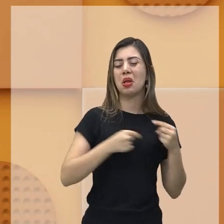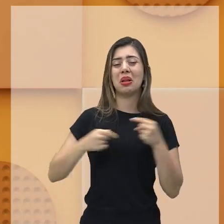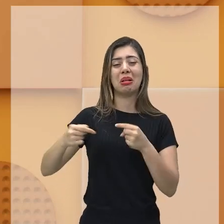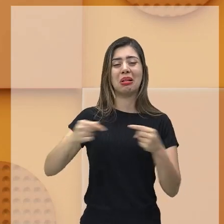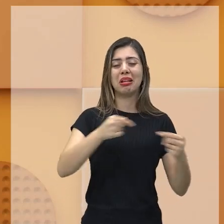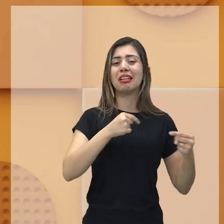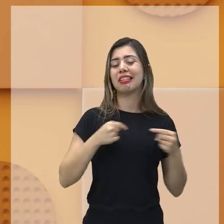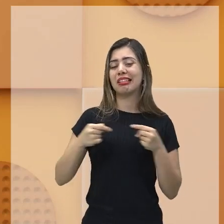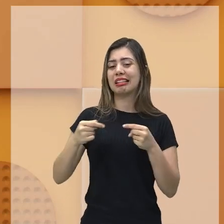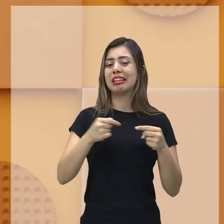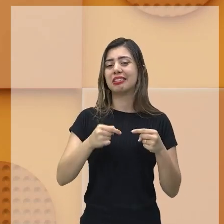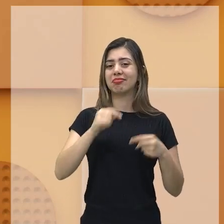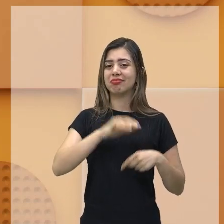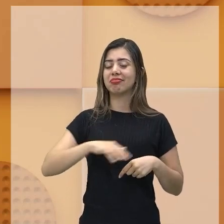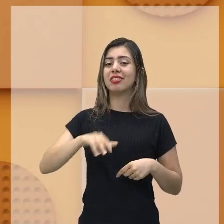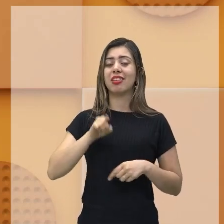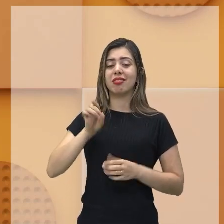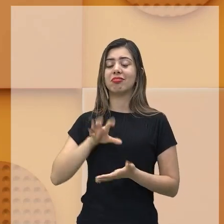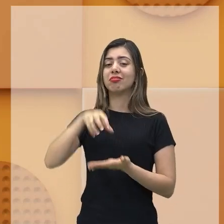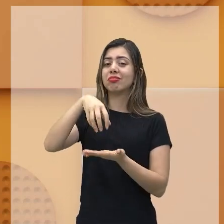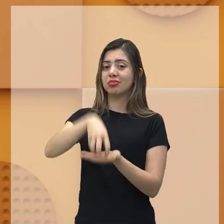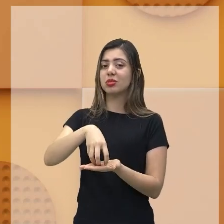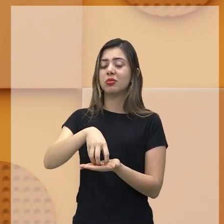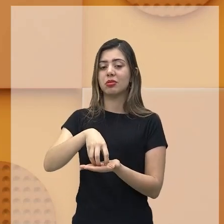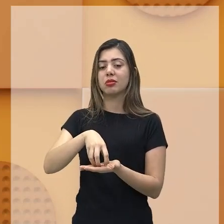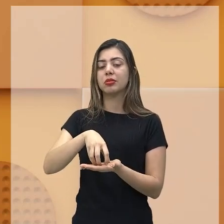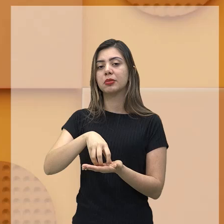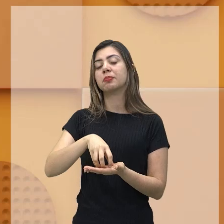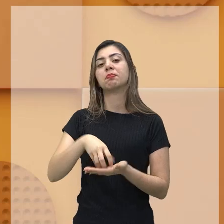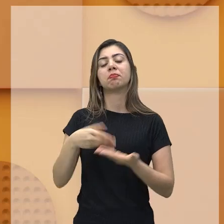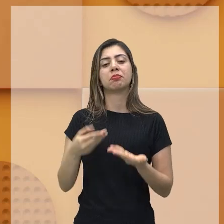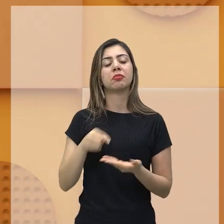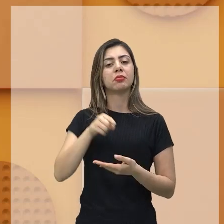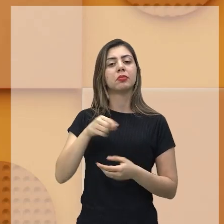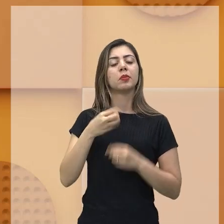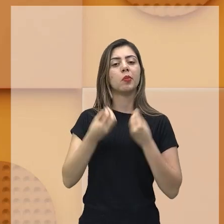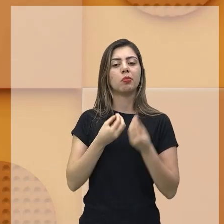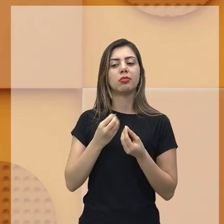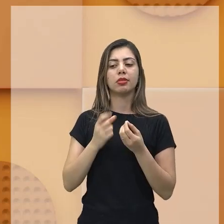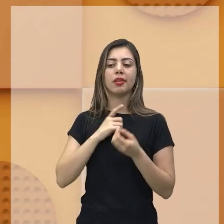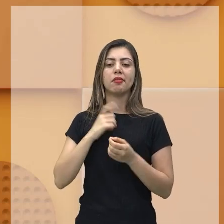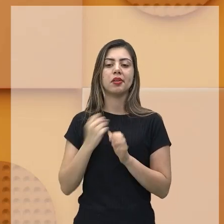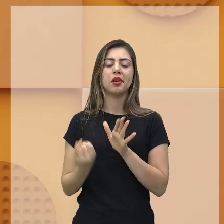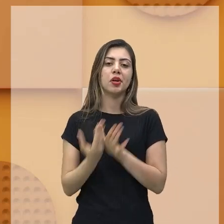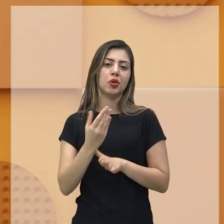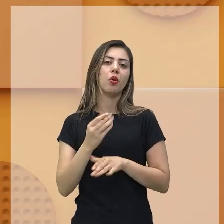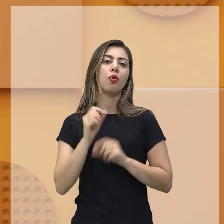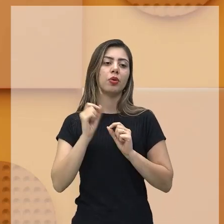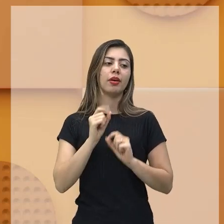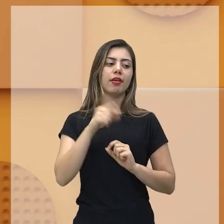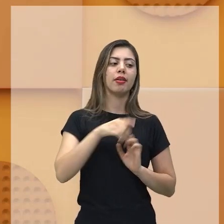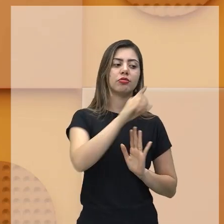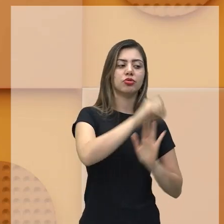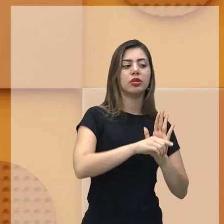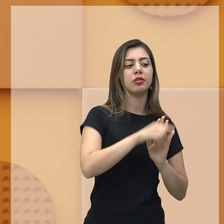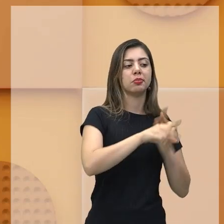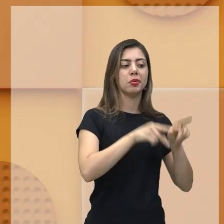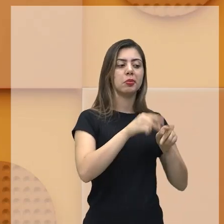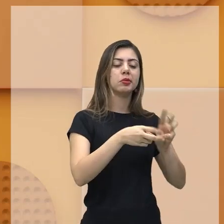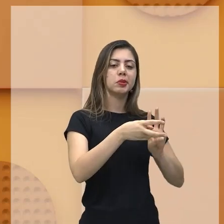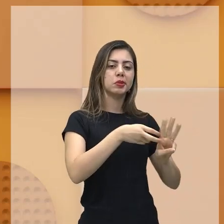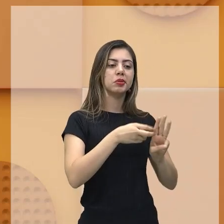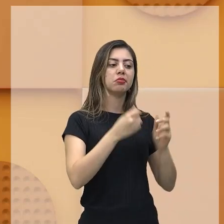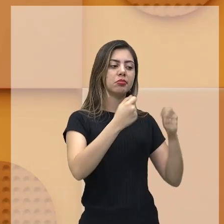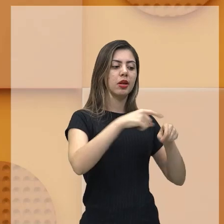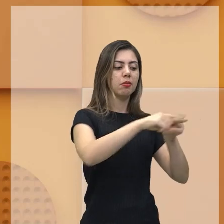discussões dentro da Assembleia Constituinte, que, de certa forma, garantiu o direito às populações indígenas à posse